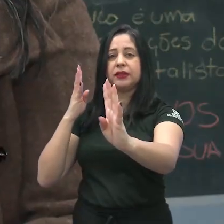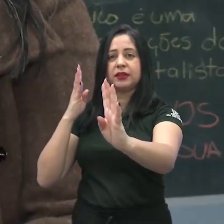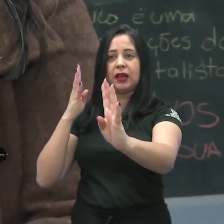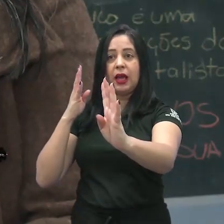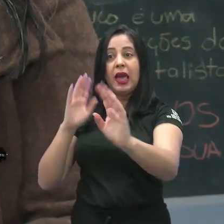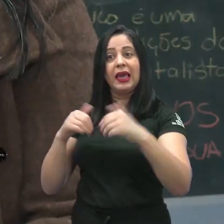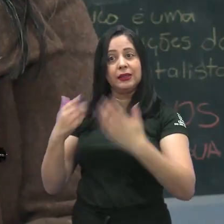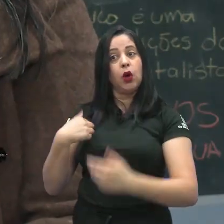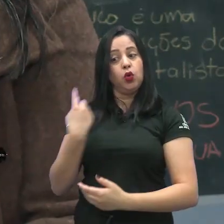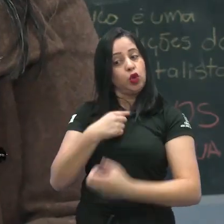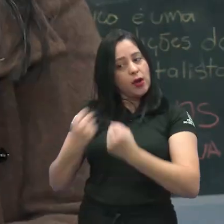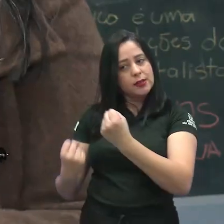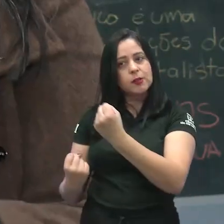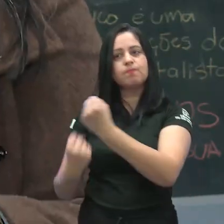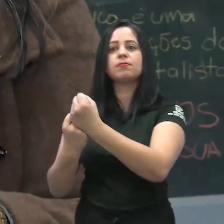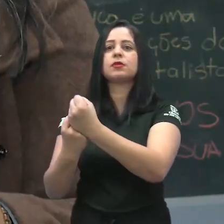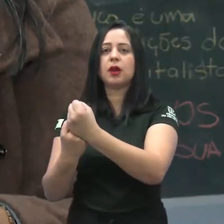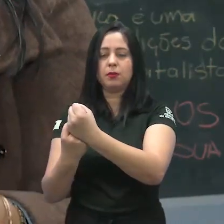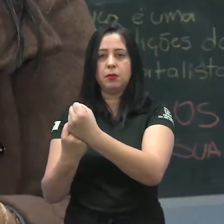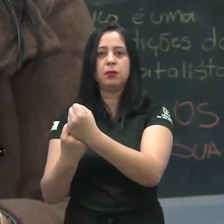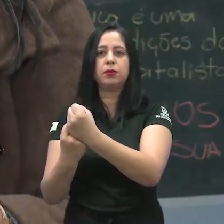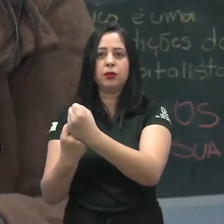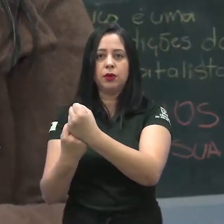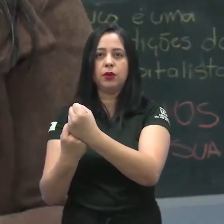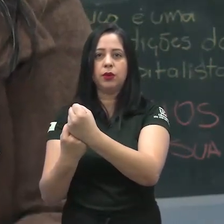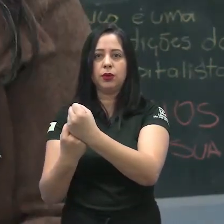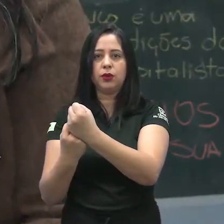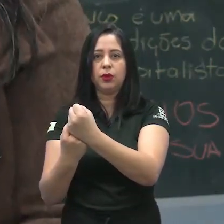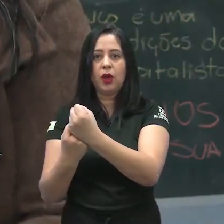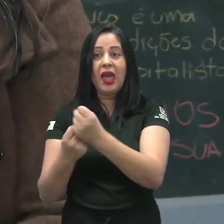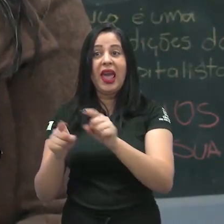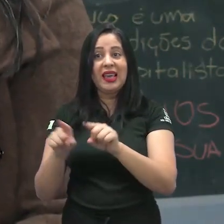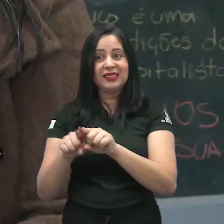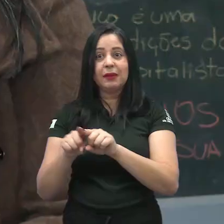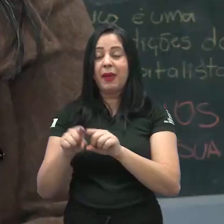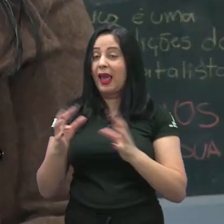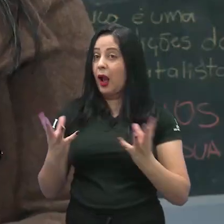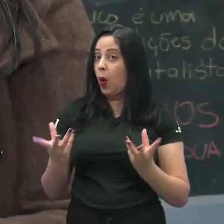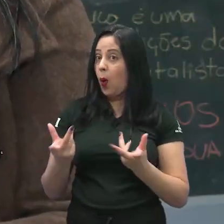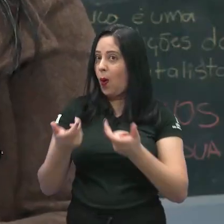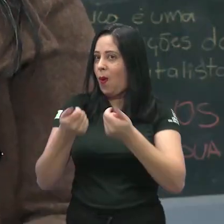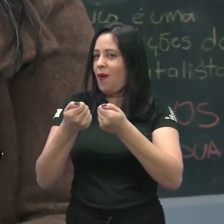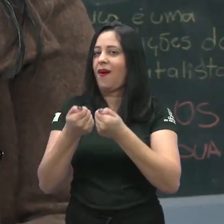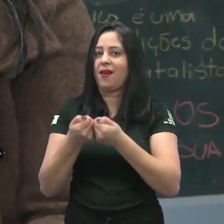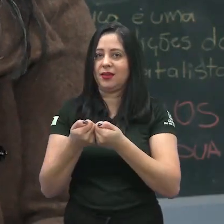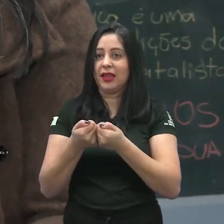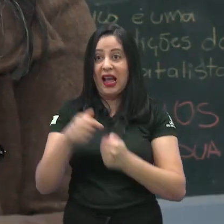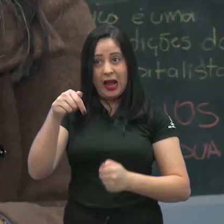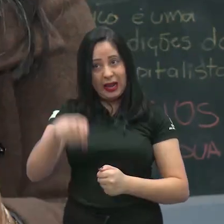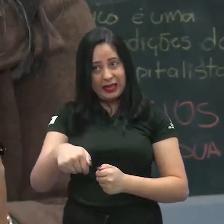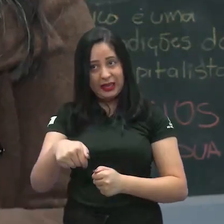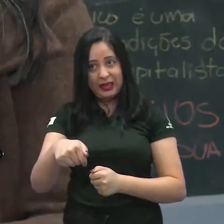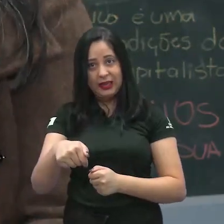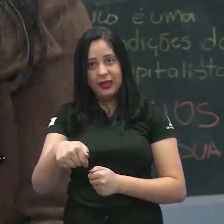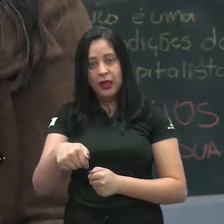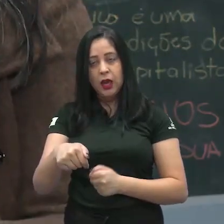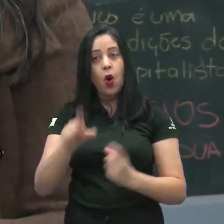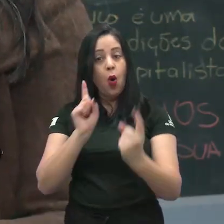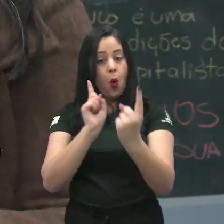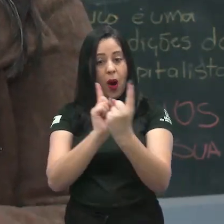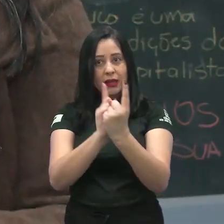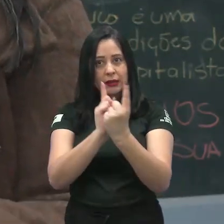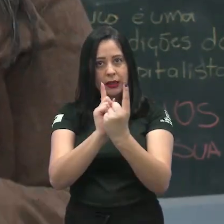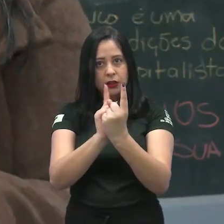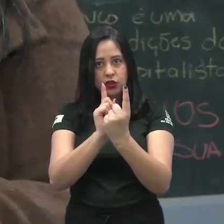e até mesmo em relação à qualidade dos atendimentos, né? Aqui todos os nossos atendimentos